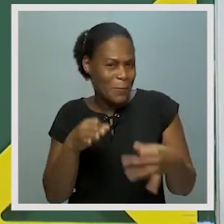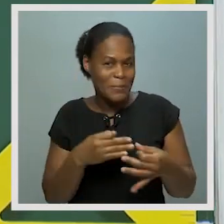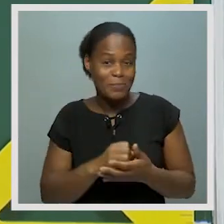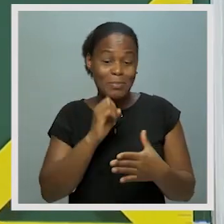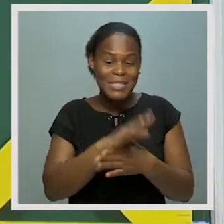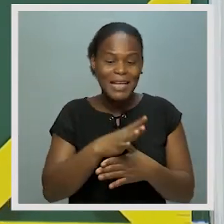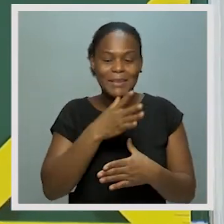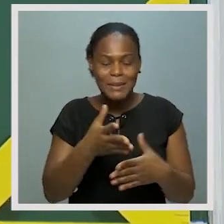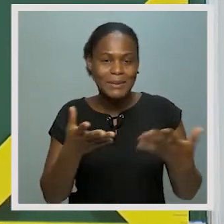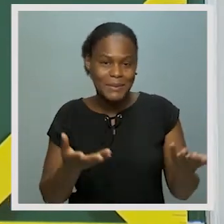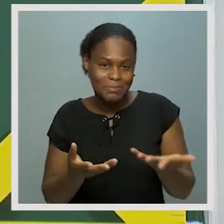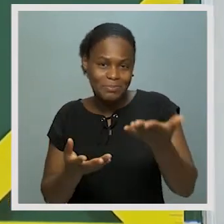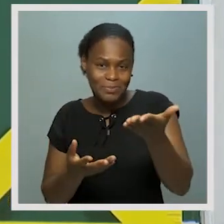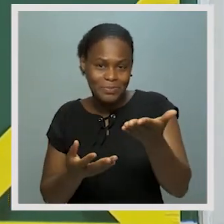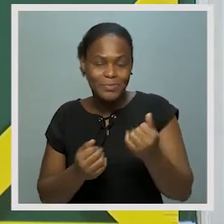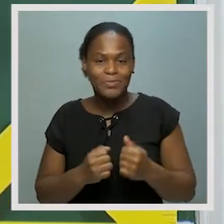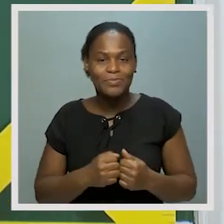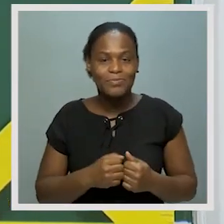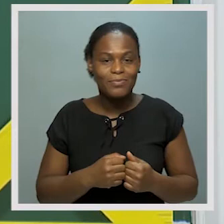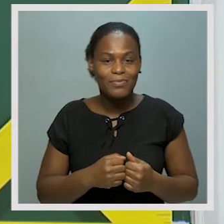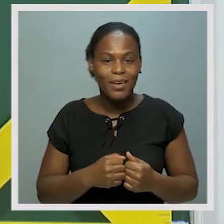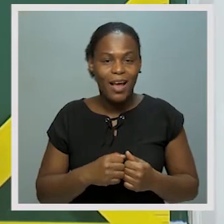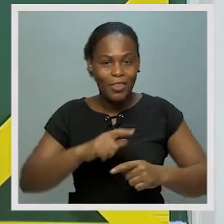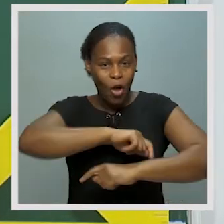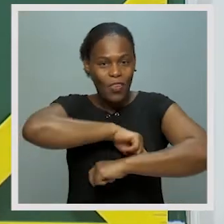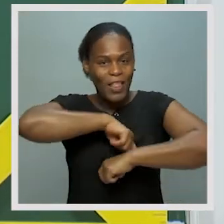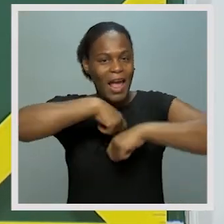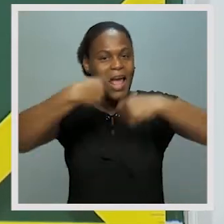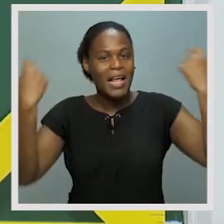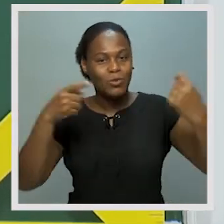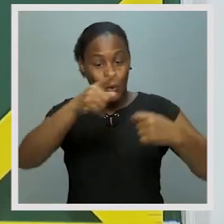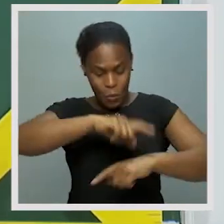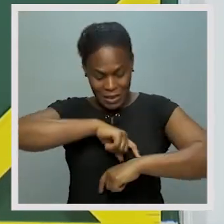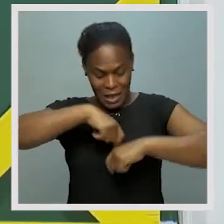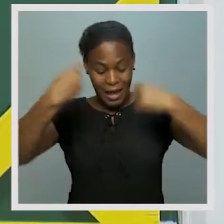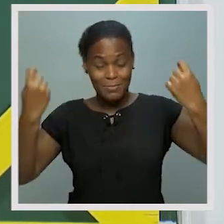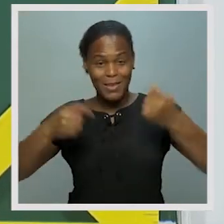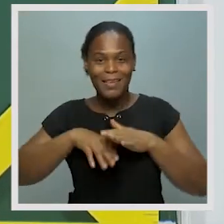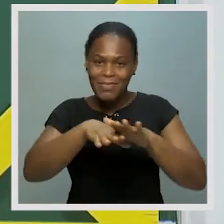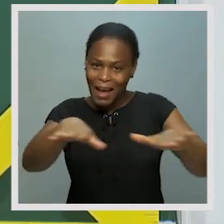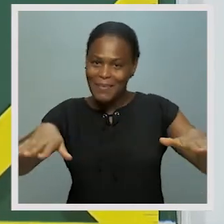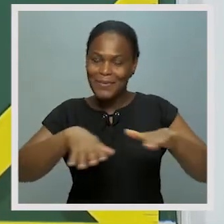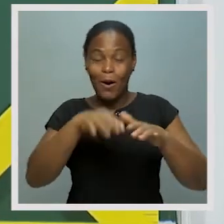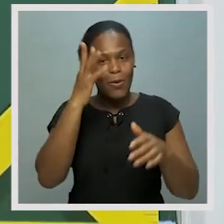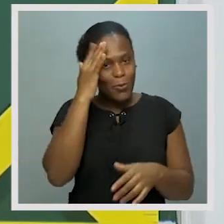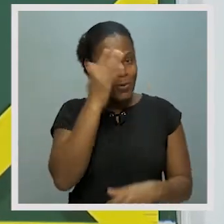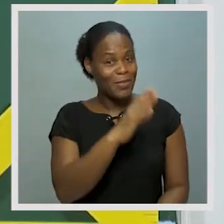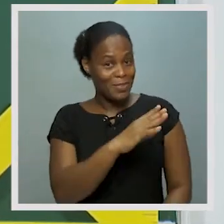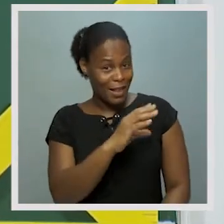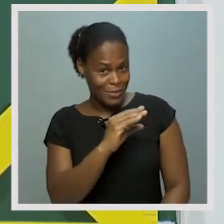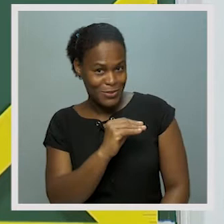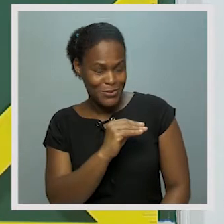A mensagem dizia nada mais e nada menos do que despe-te e nada. Vejam, 10, número